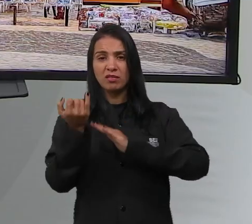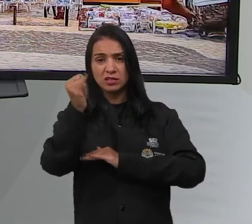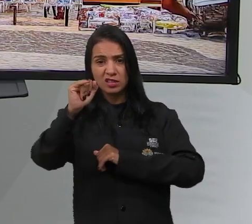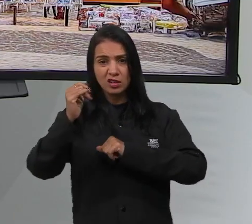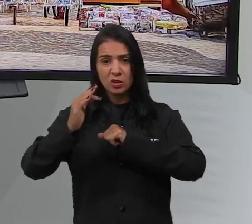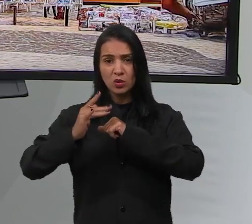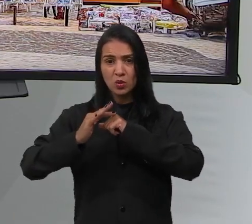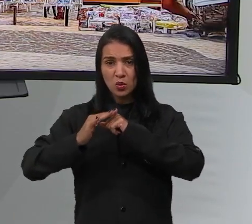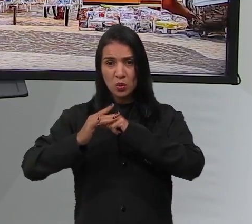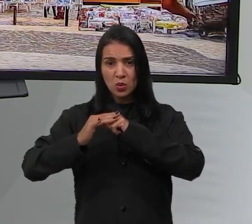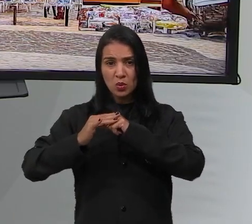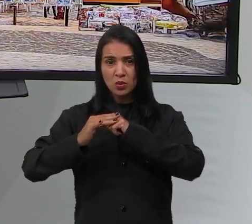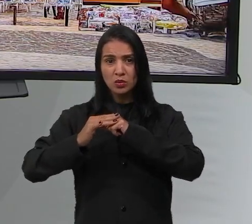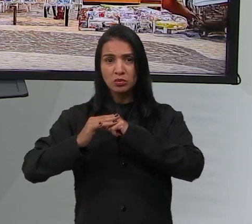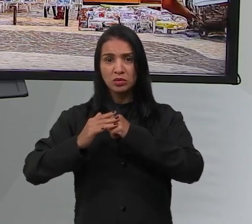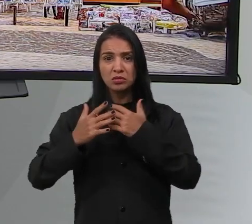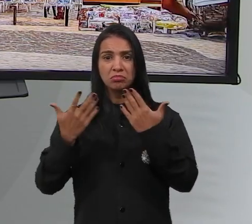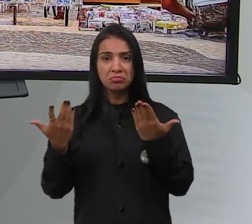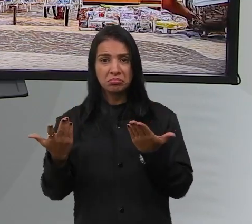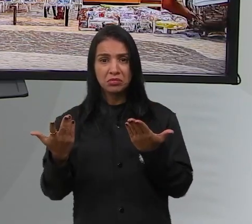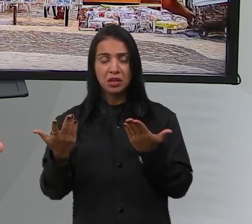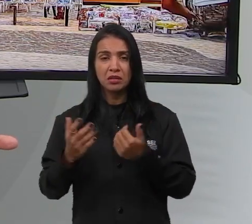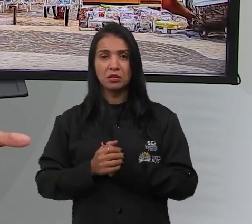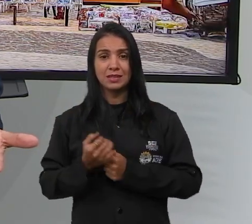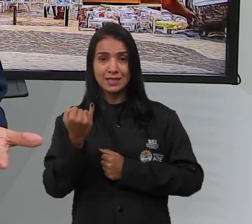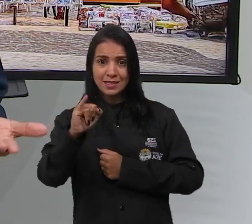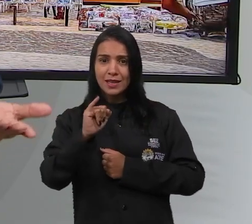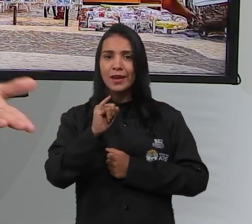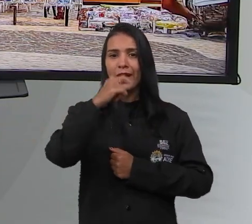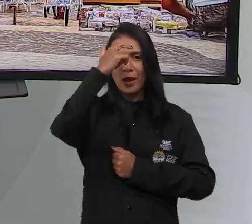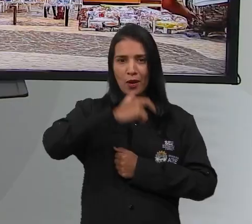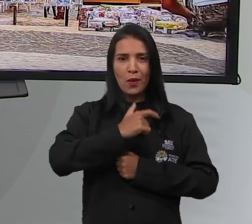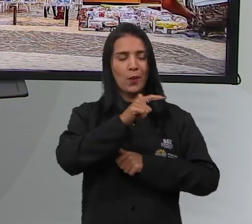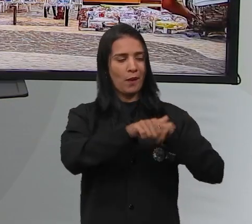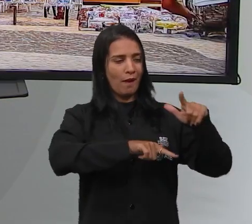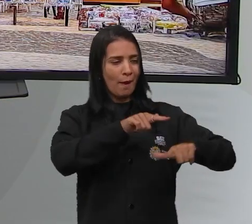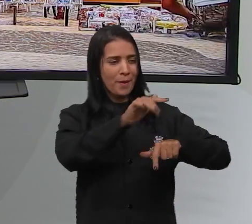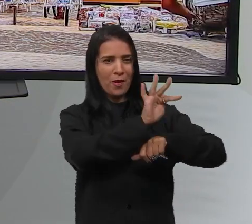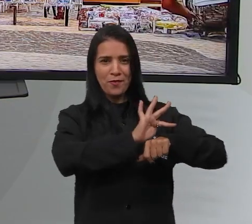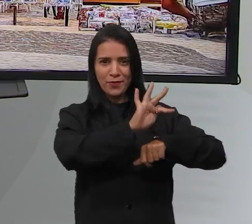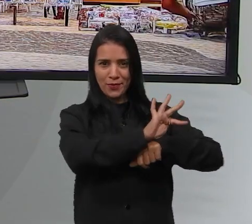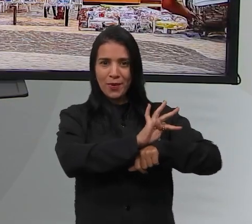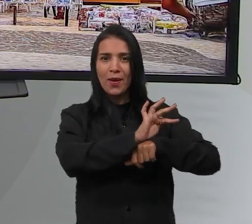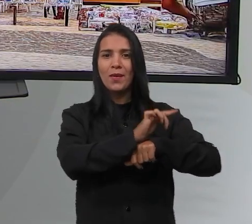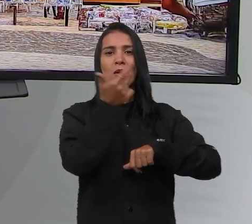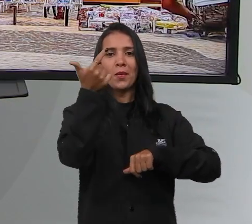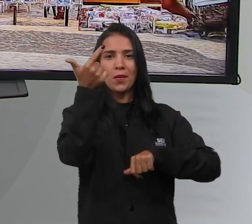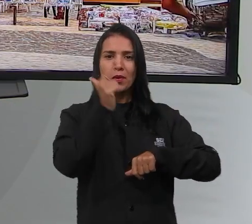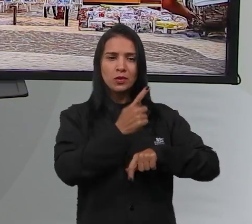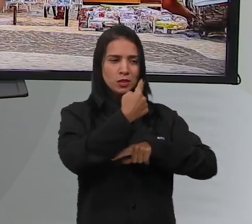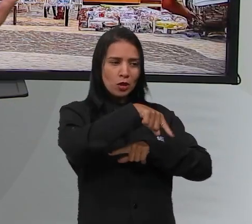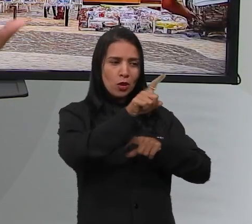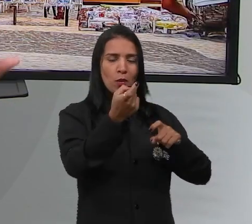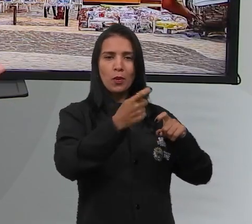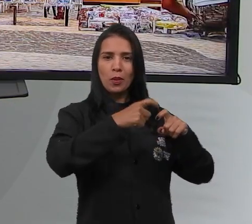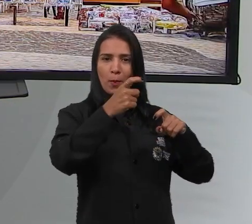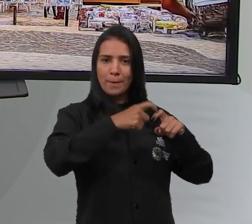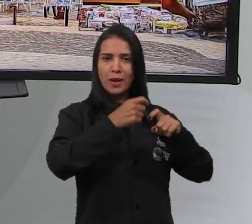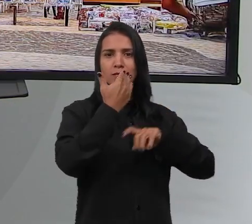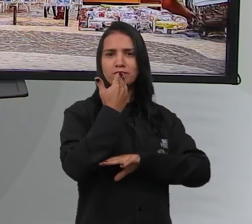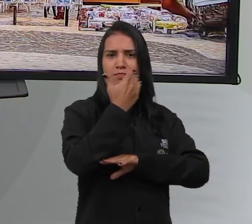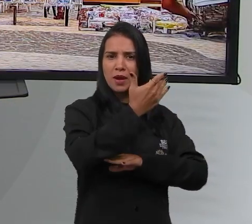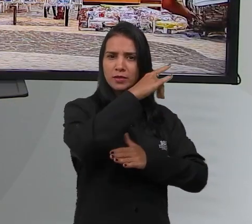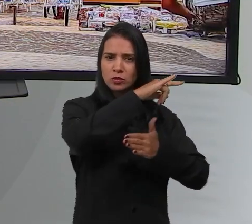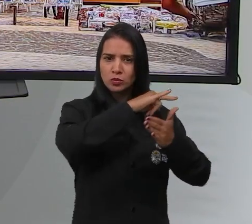por exemplo, eu posso conseguir um tempo de afastamento. Eu consigo, digamos assim, me recuperar de uma doença em